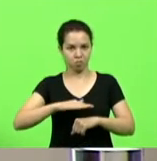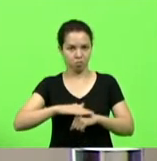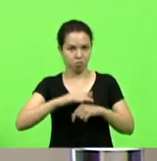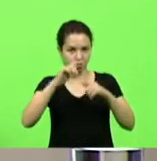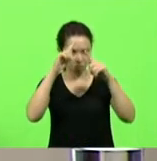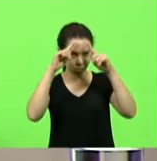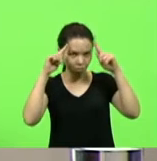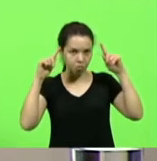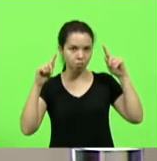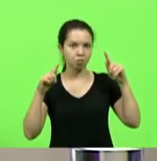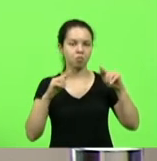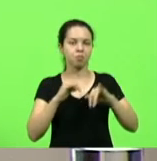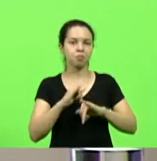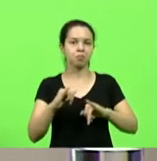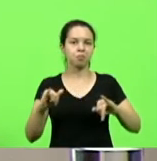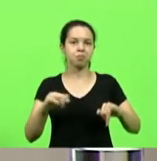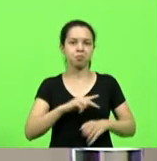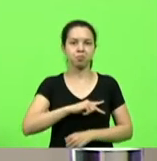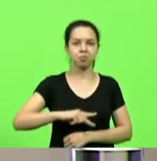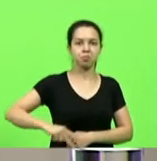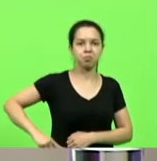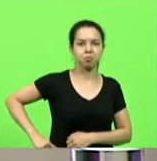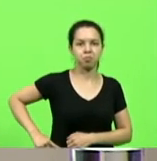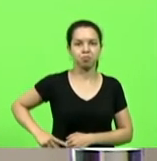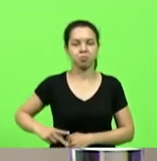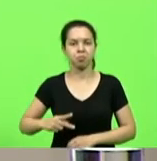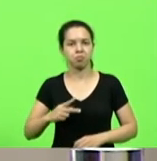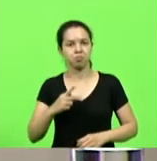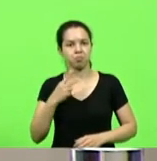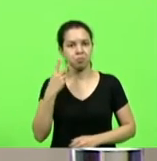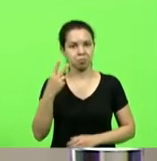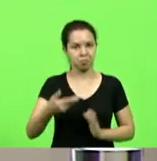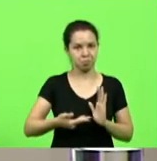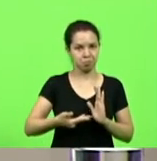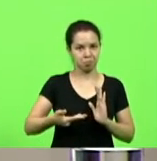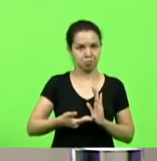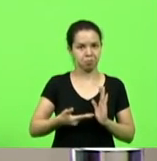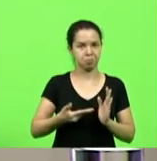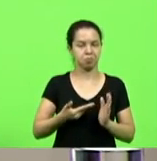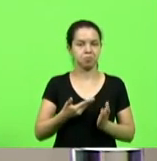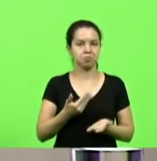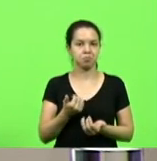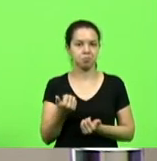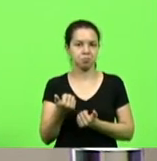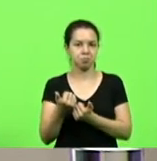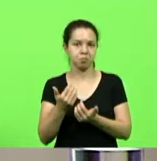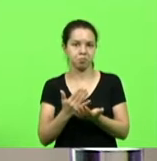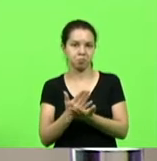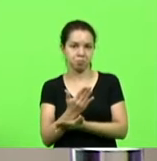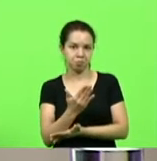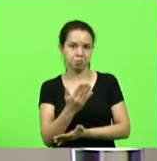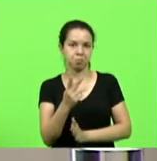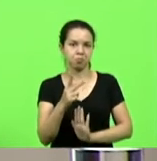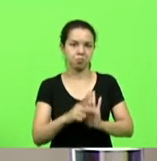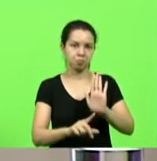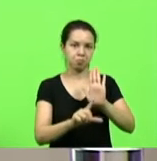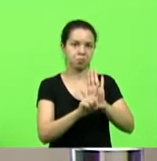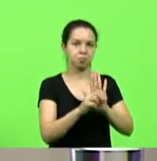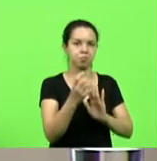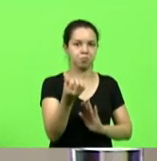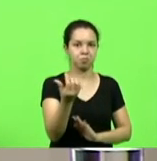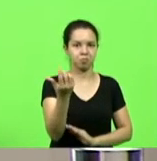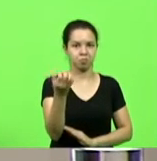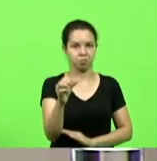Sareta, manifestando ao presidente da Câmara dos Deputados apoio pela aprovação do projeto de lei 765 de 2015. Em